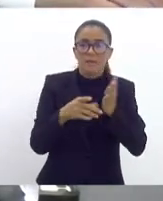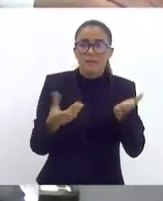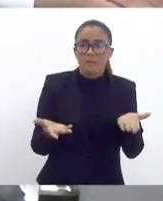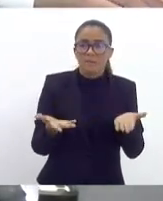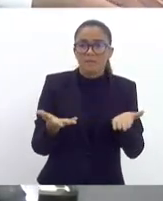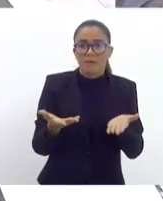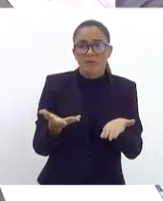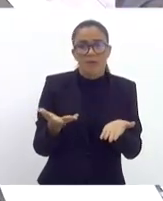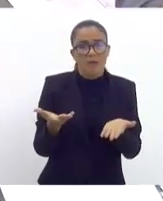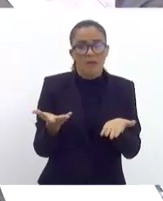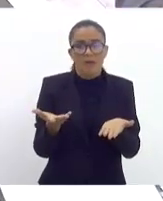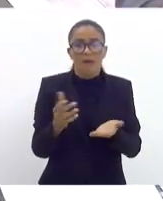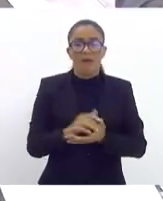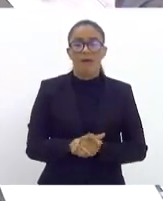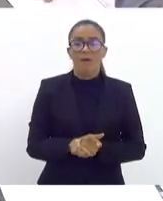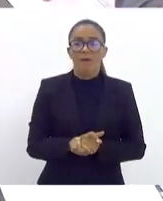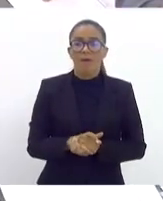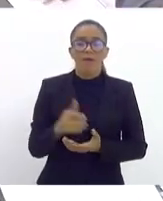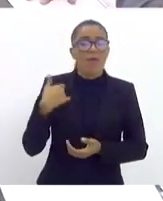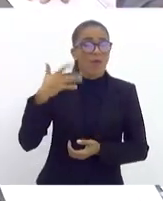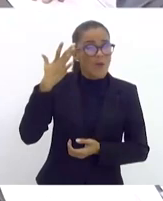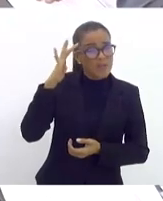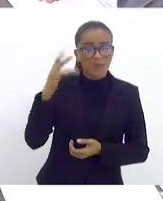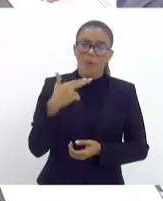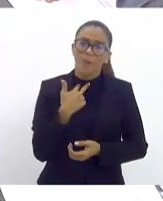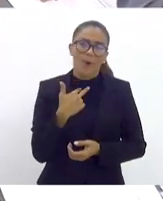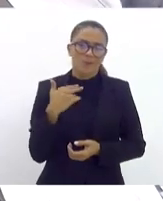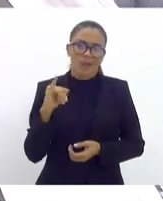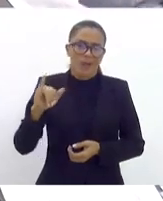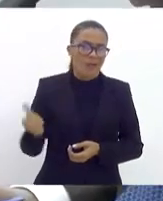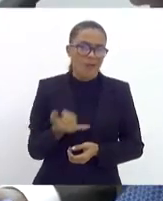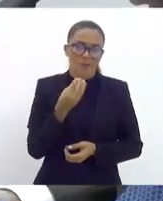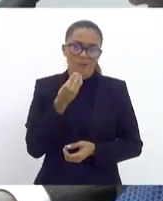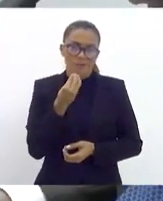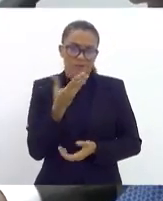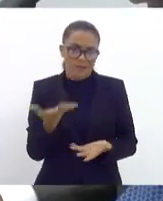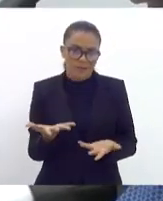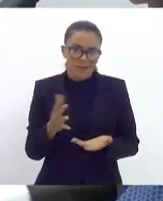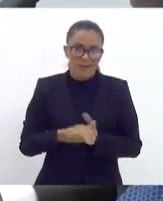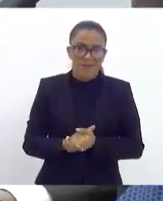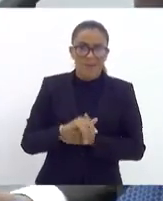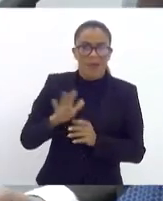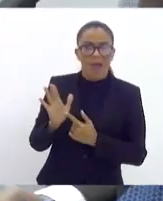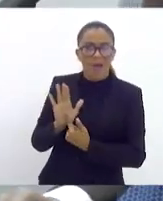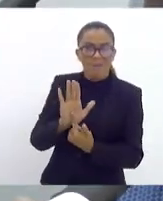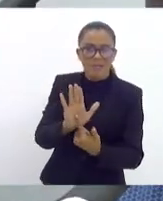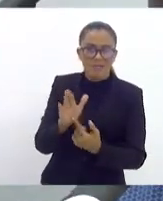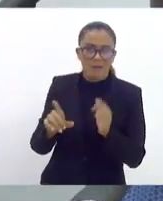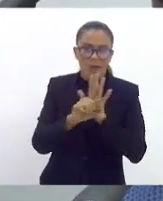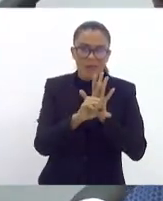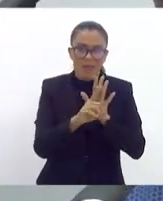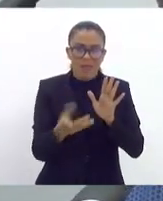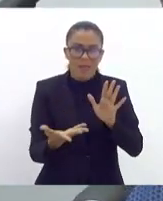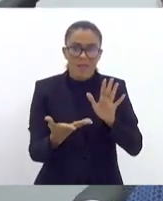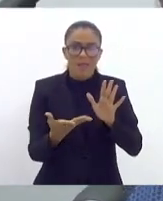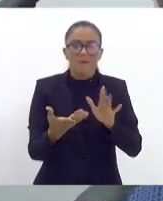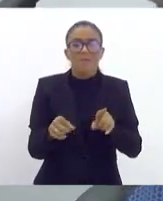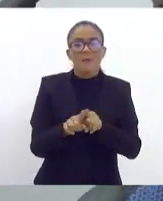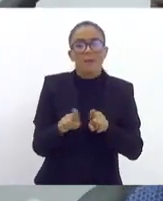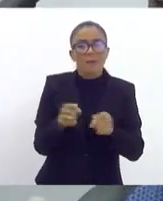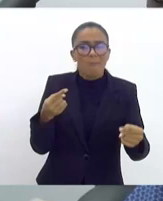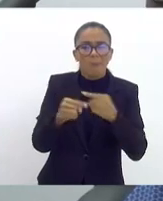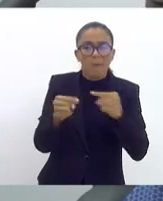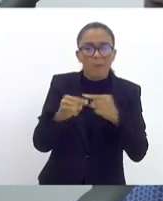pode conter inconstitucionalidade Eu Não Posso aproveitar uma lei Deputado Márcio Pacheco para apresentar uma alteração essa lei é invada de